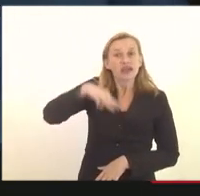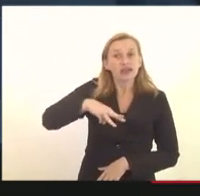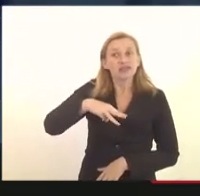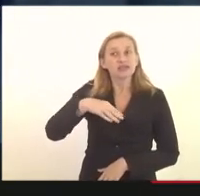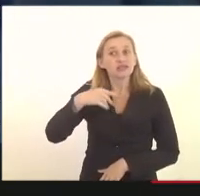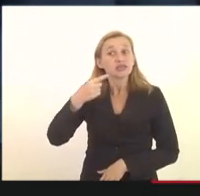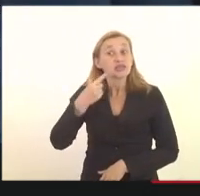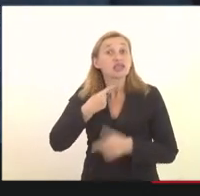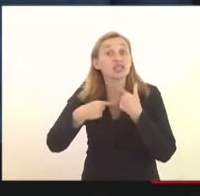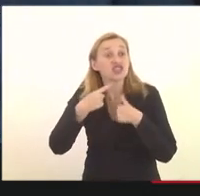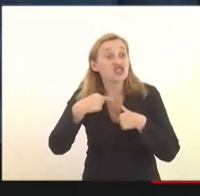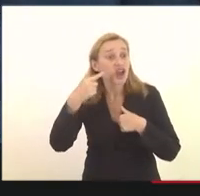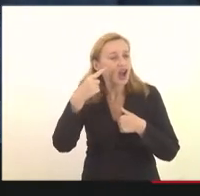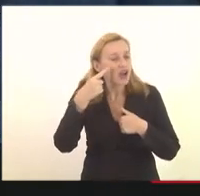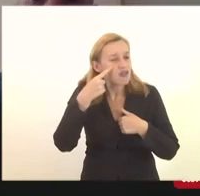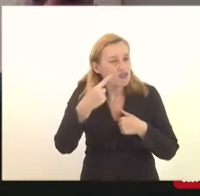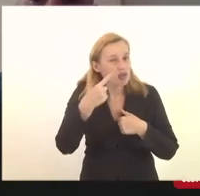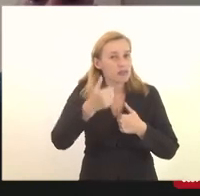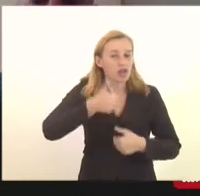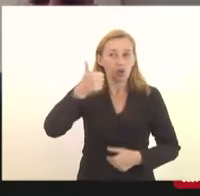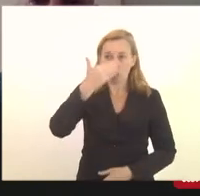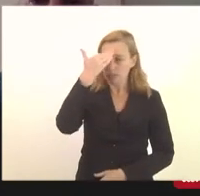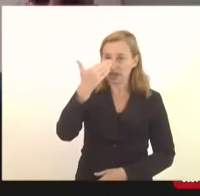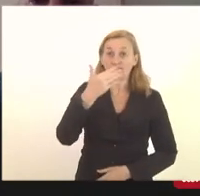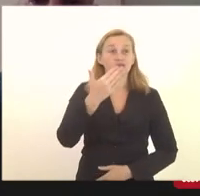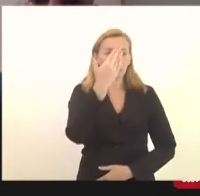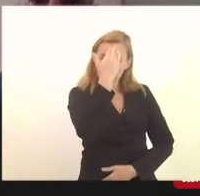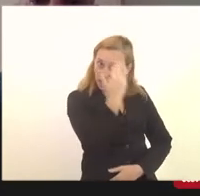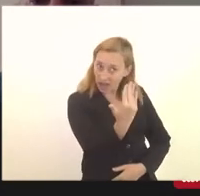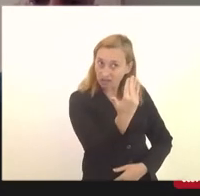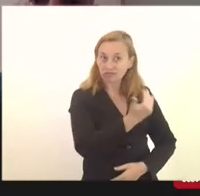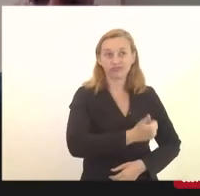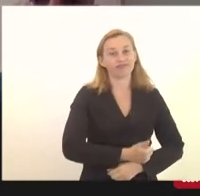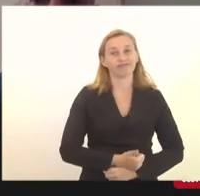consultá-lo. Obrigado. Eu que agradeço.